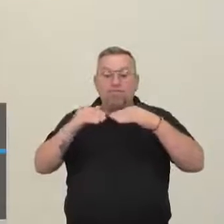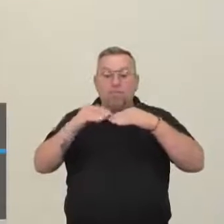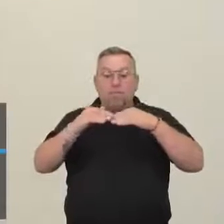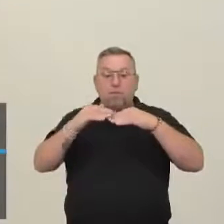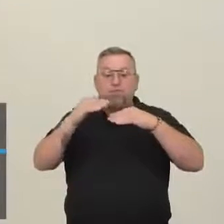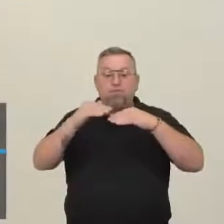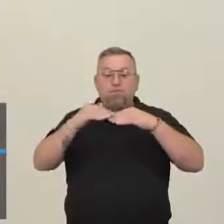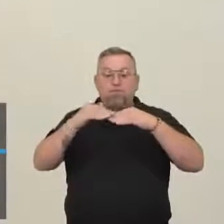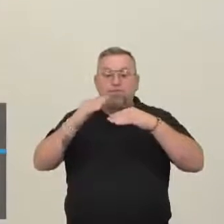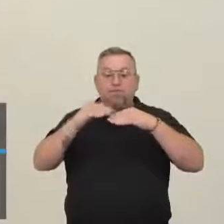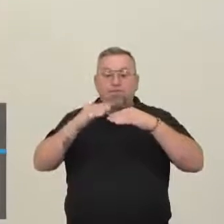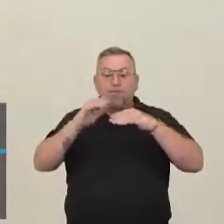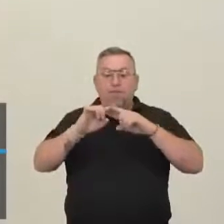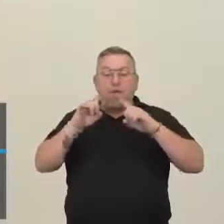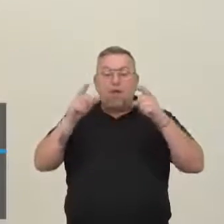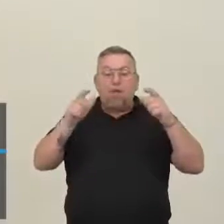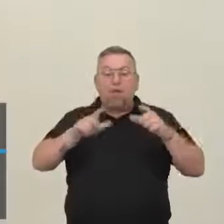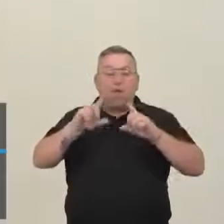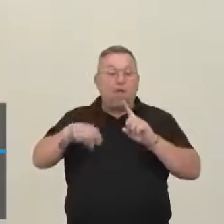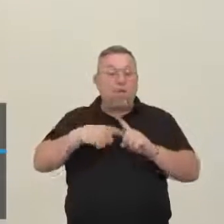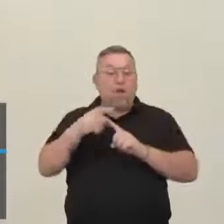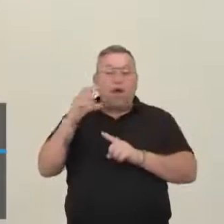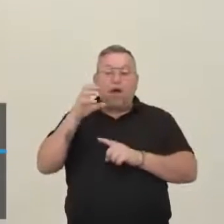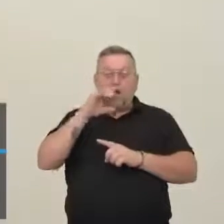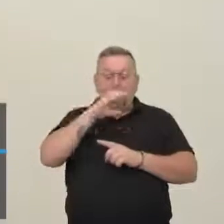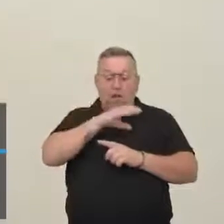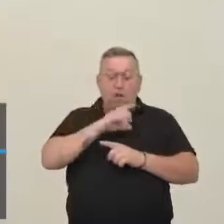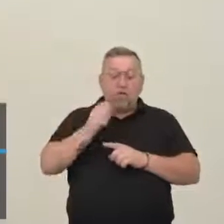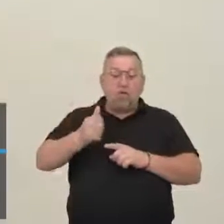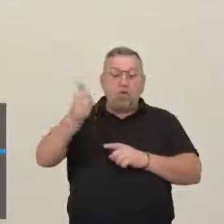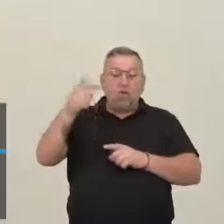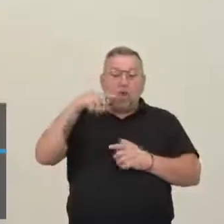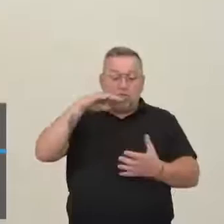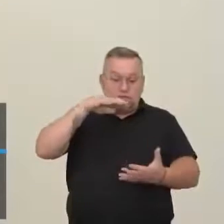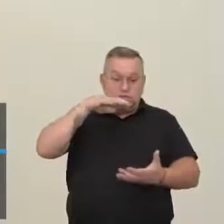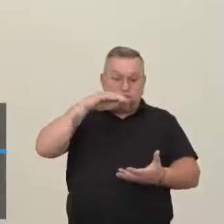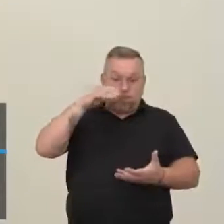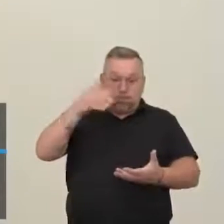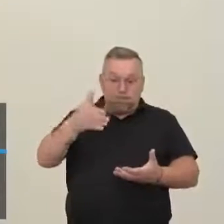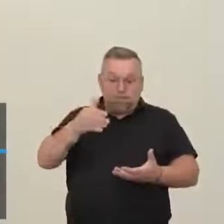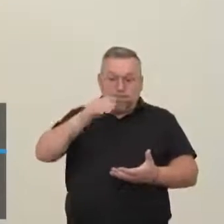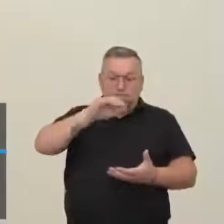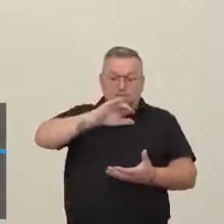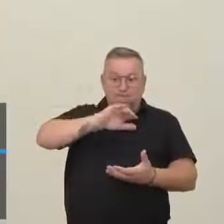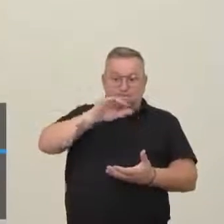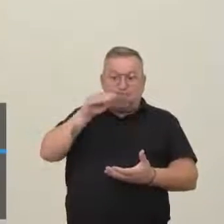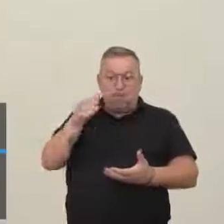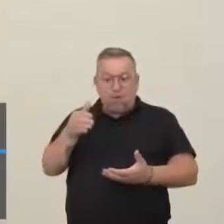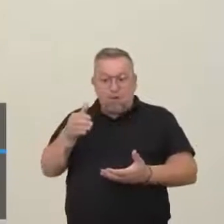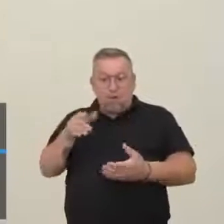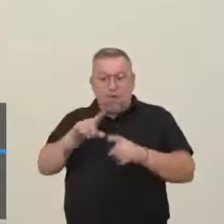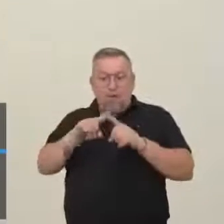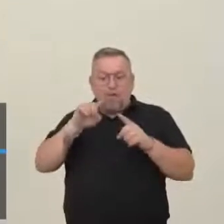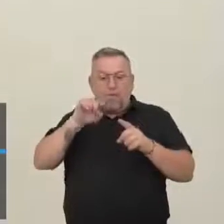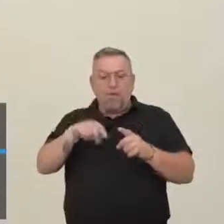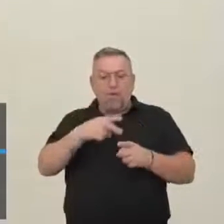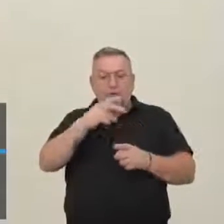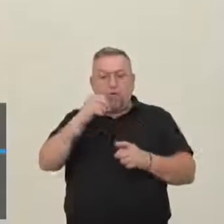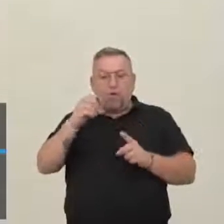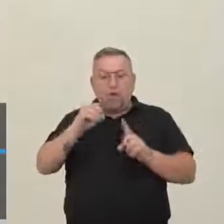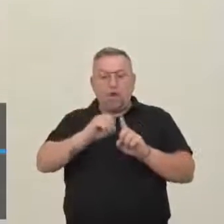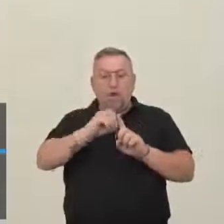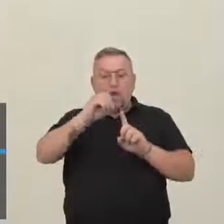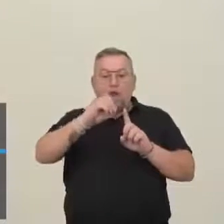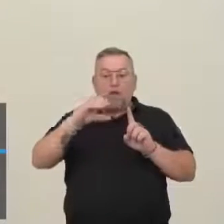uma região mais quente do que a litosfera, né, em temperaturas de 800, chegando a 1.200 graus Celsius mais